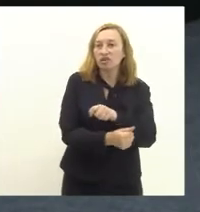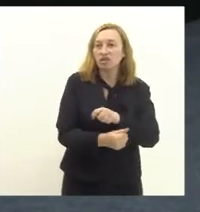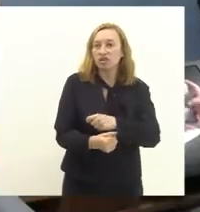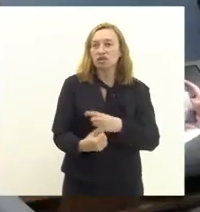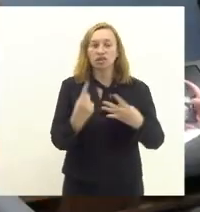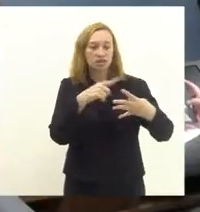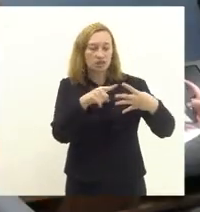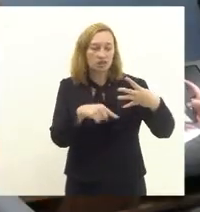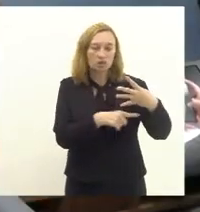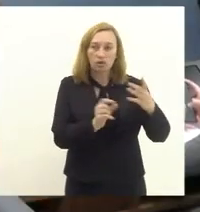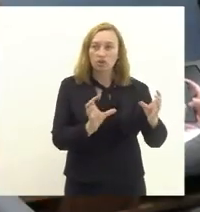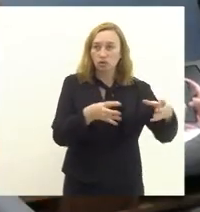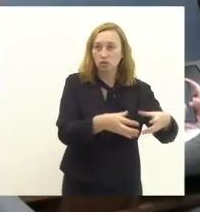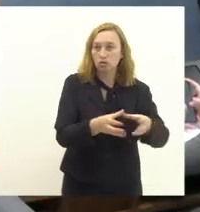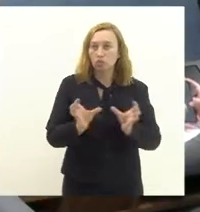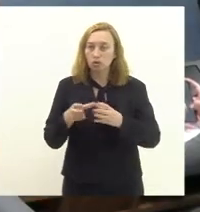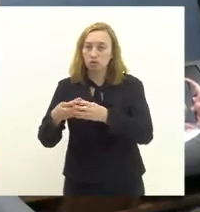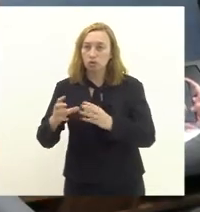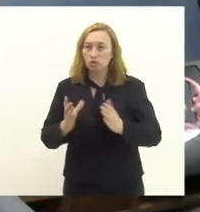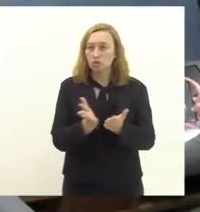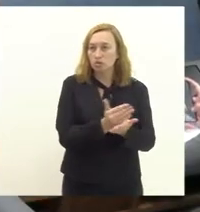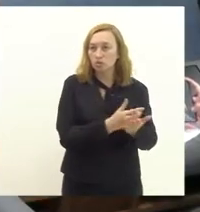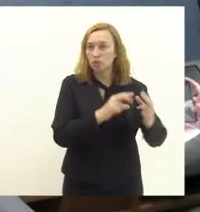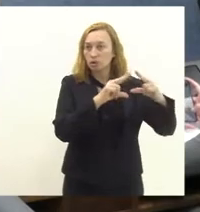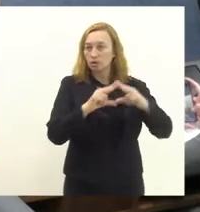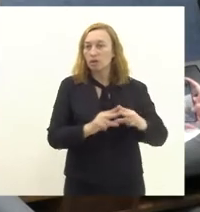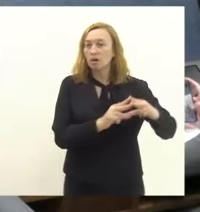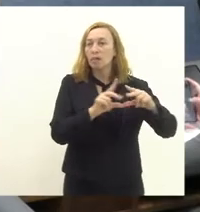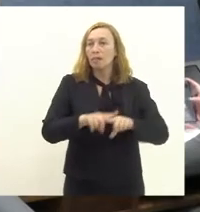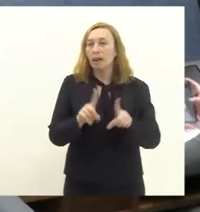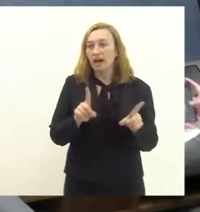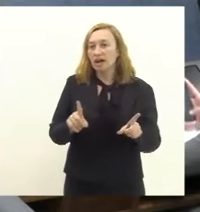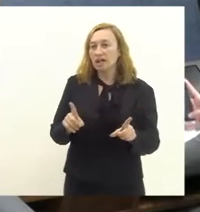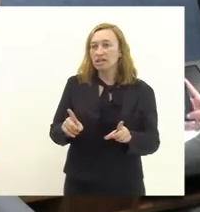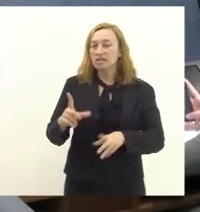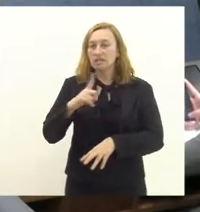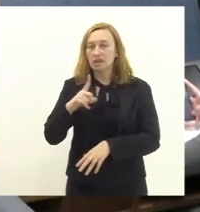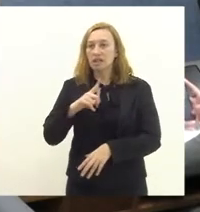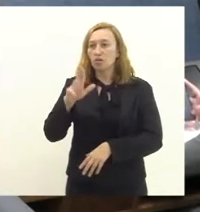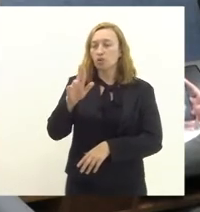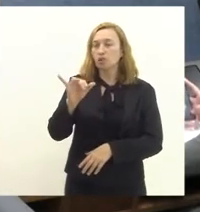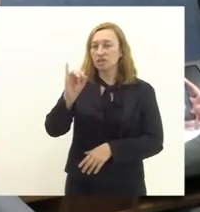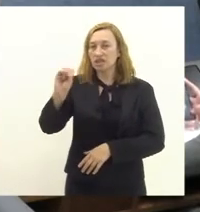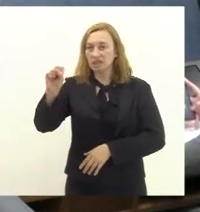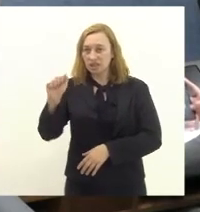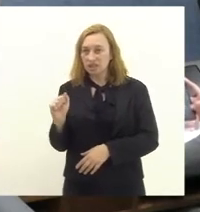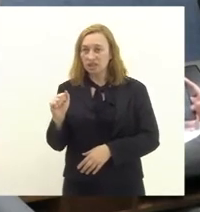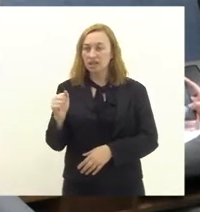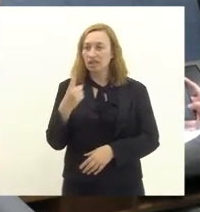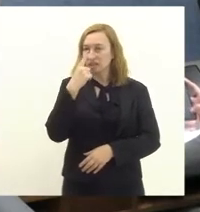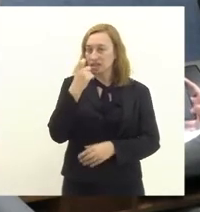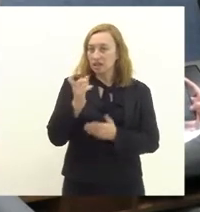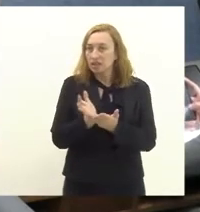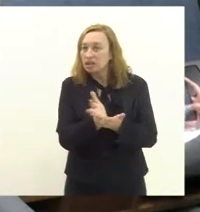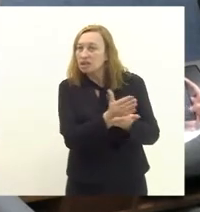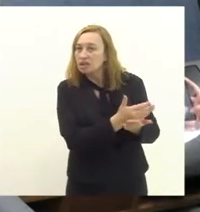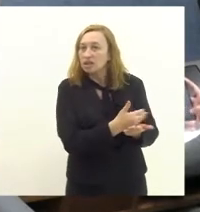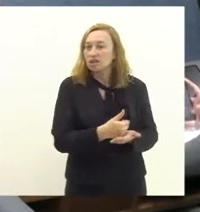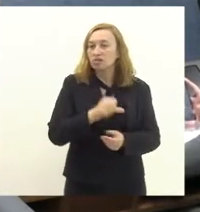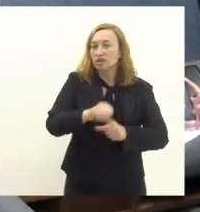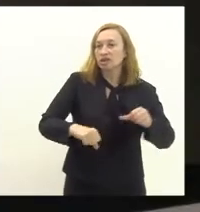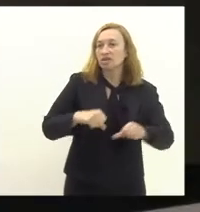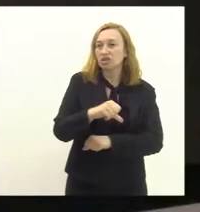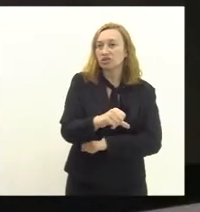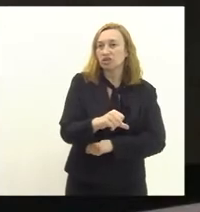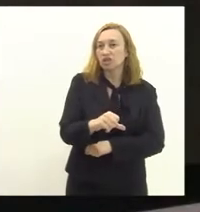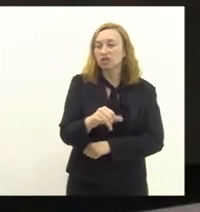quatro cooperativas, mas trazer uma usina de reciclagem de lixo para transformar lixo